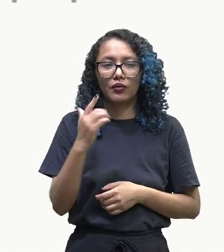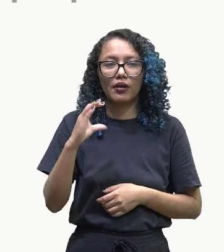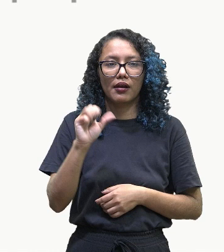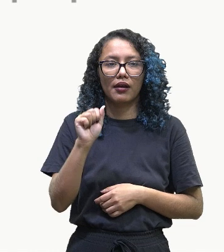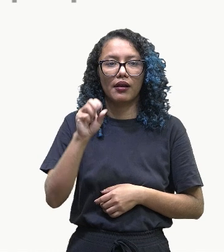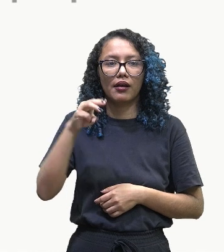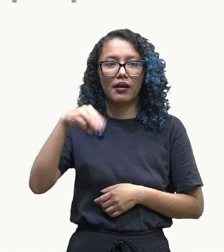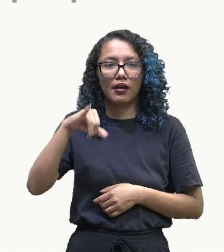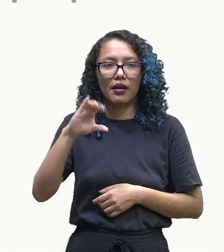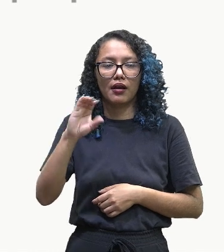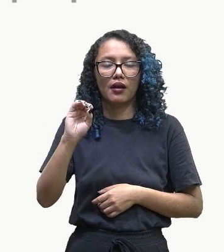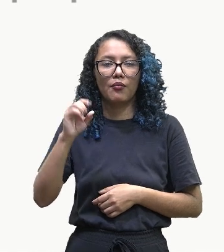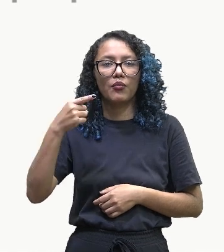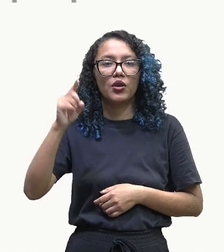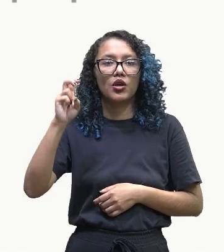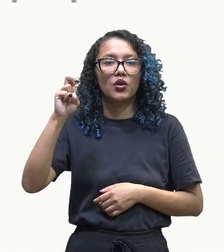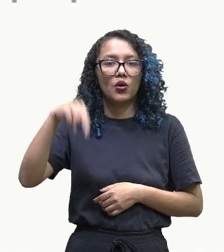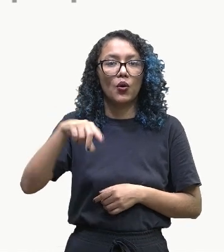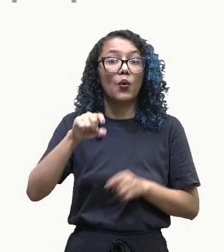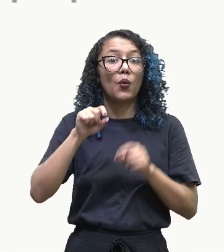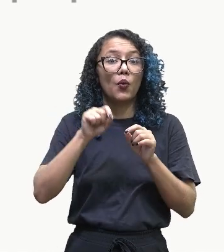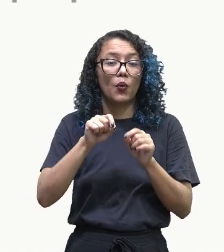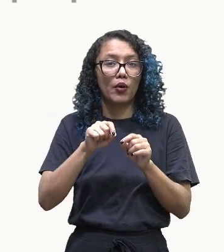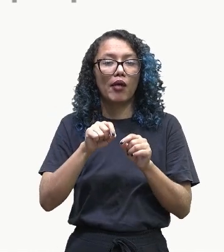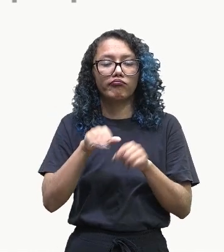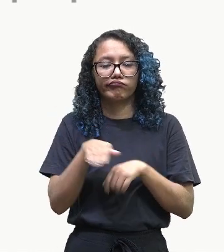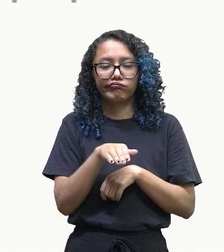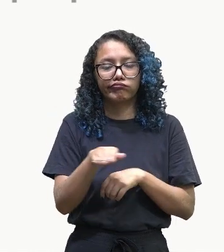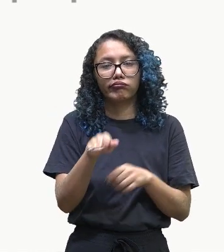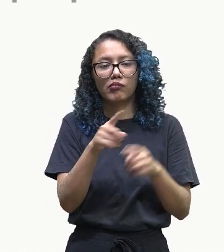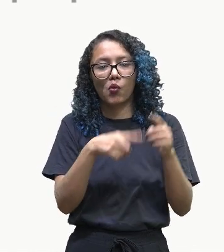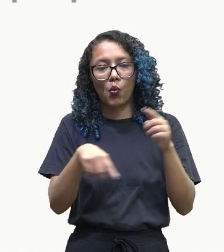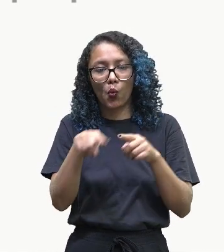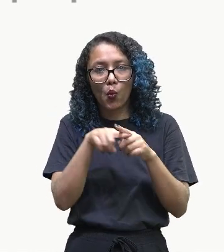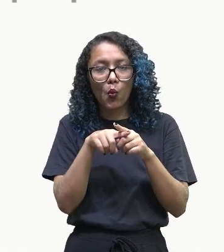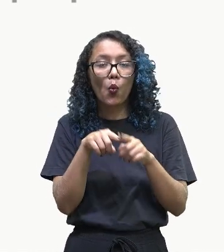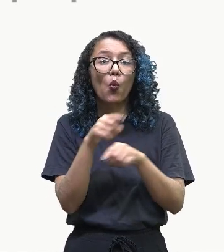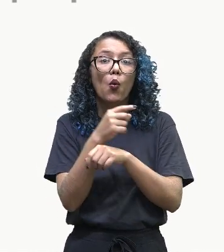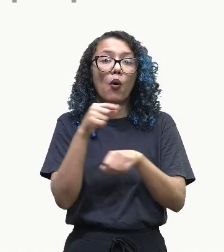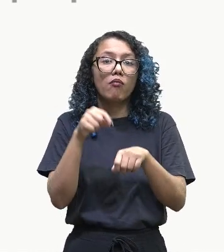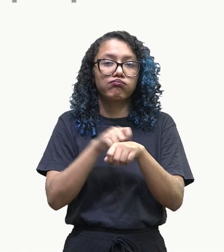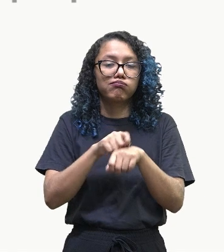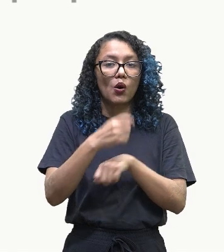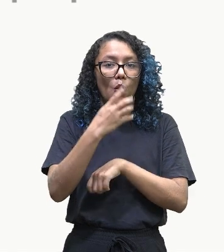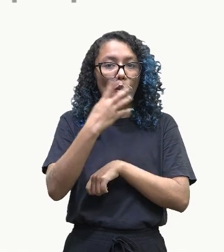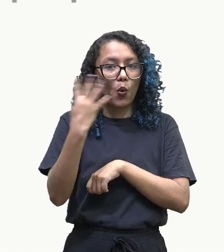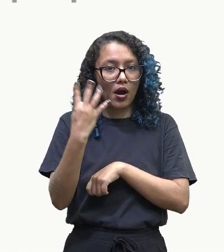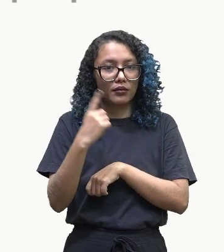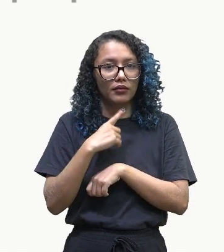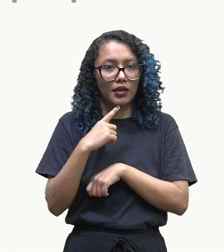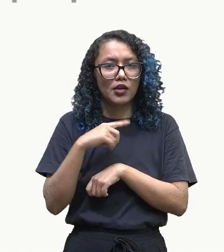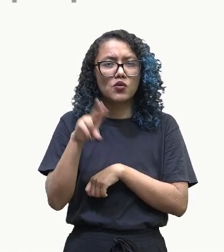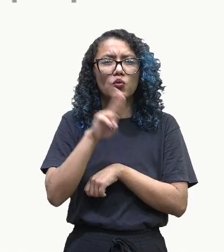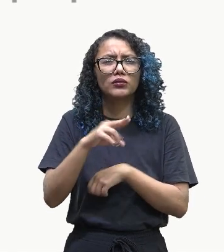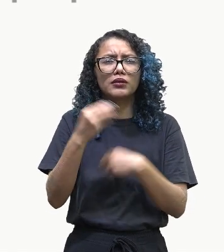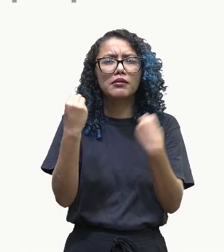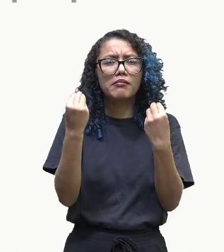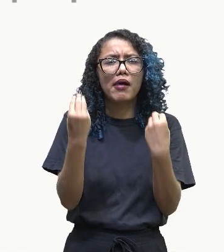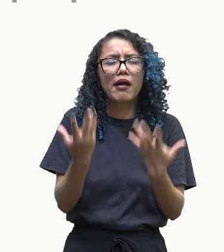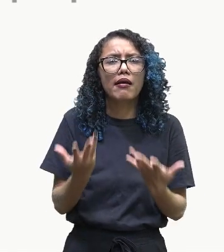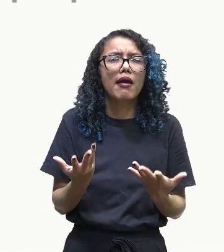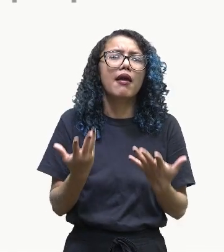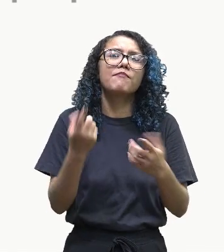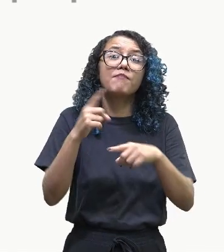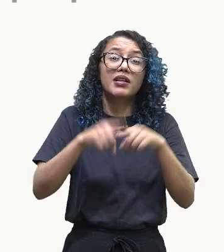um veículo de 4 ruedas que se utiliza para transportar cargas muito